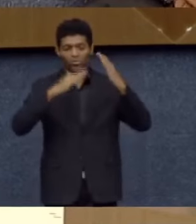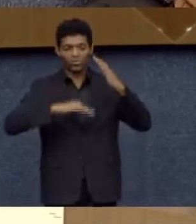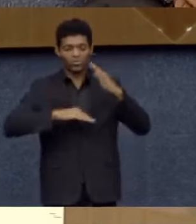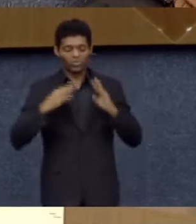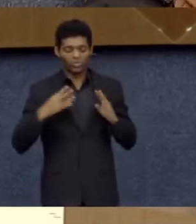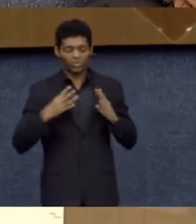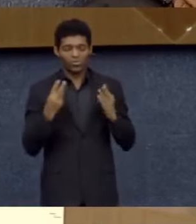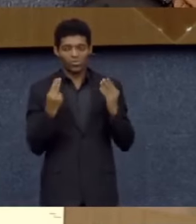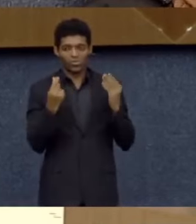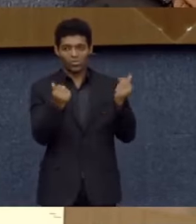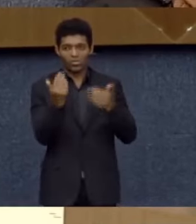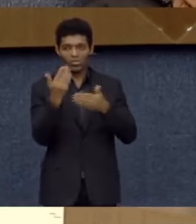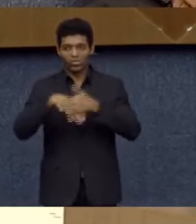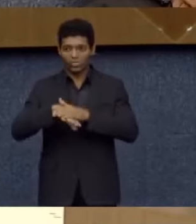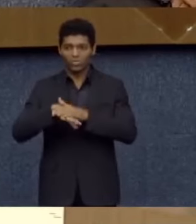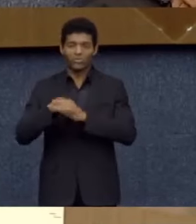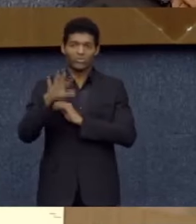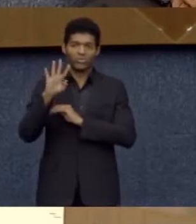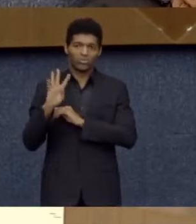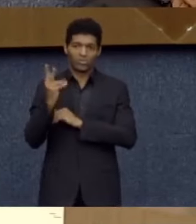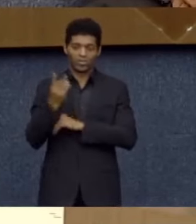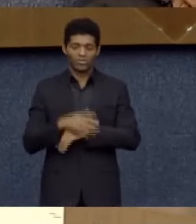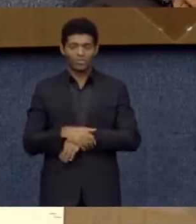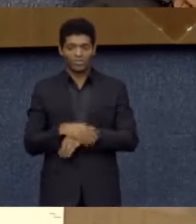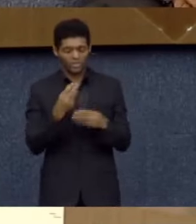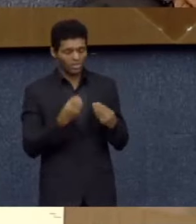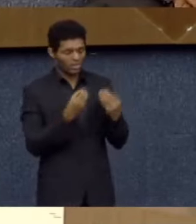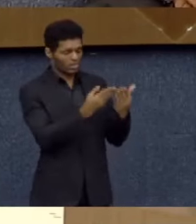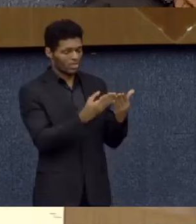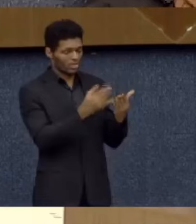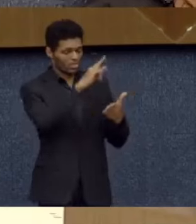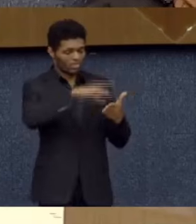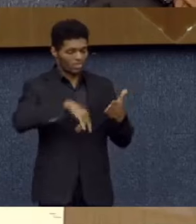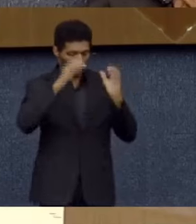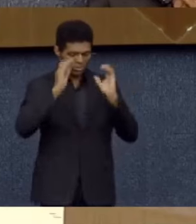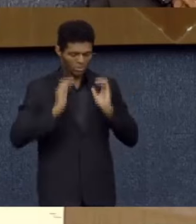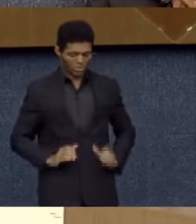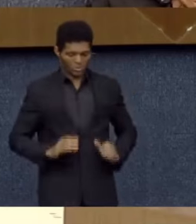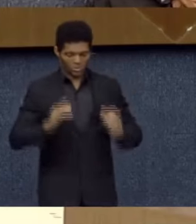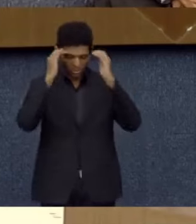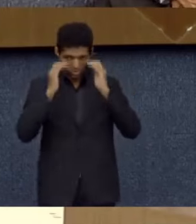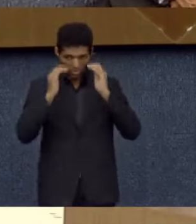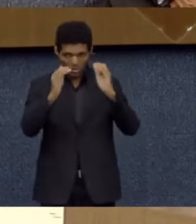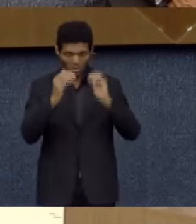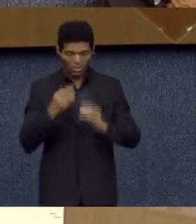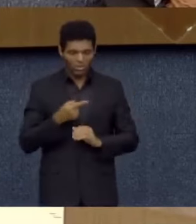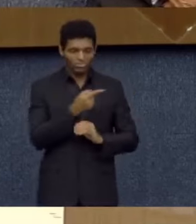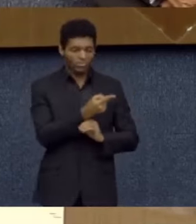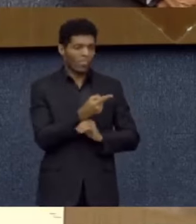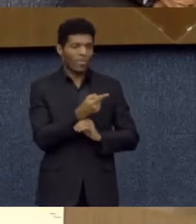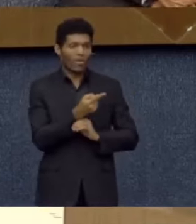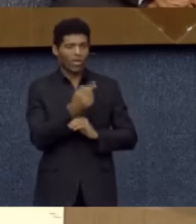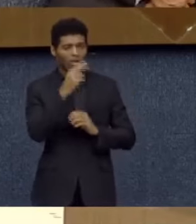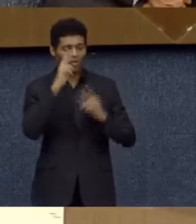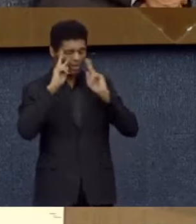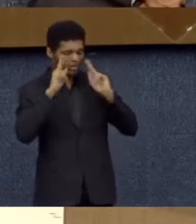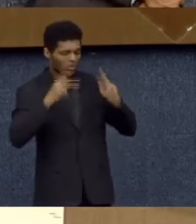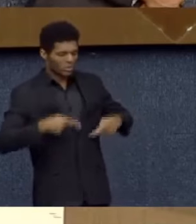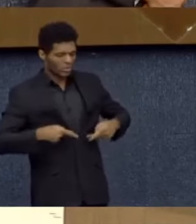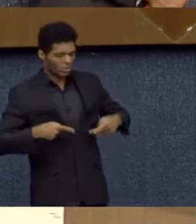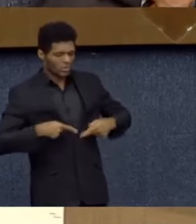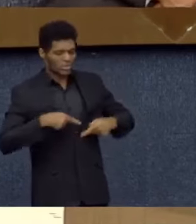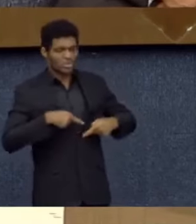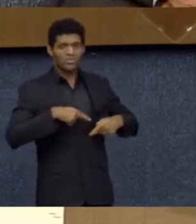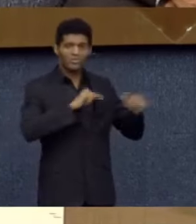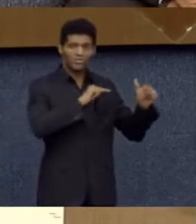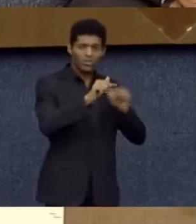em BH. Entregar o título de cidadania honorária a ela é reconhecer sua expertise e